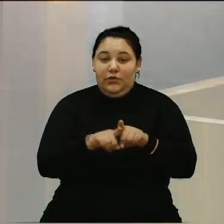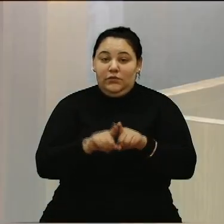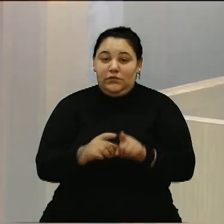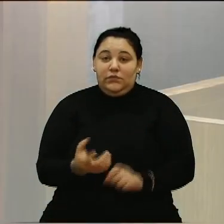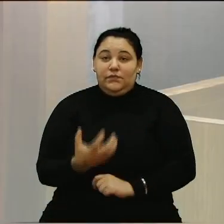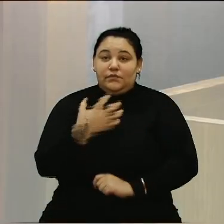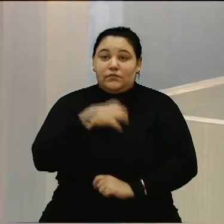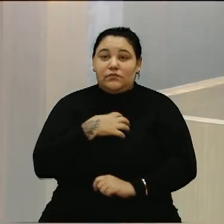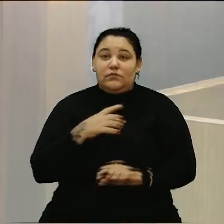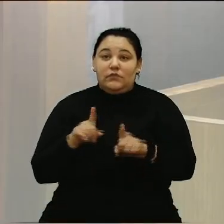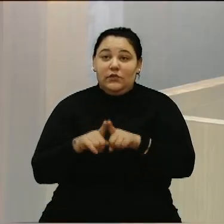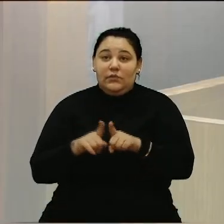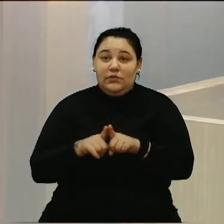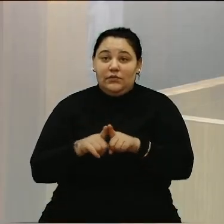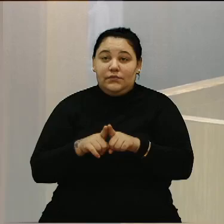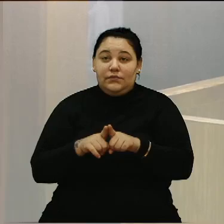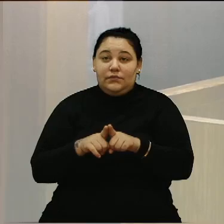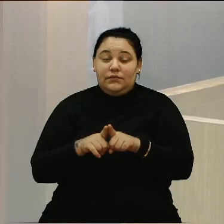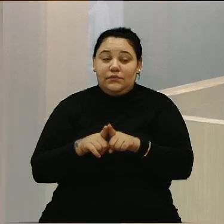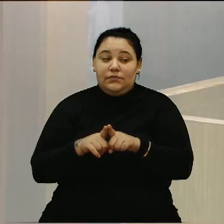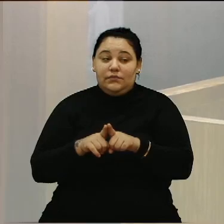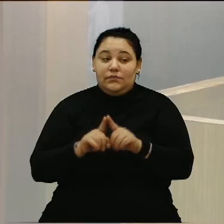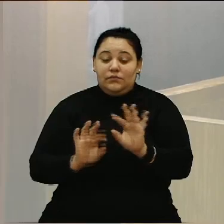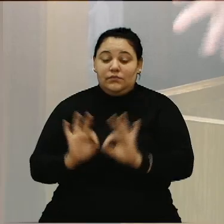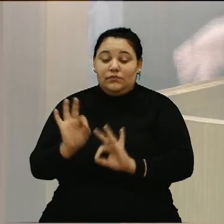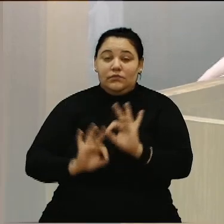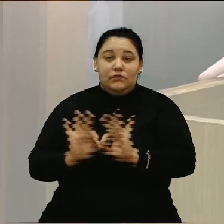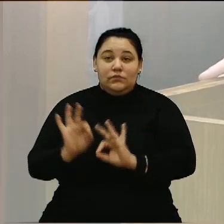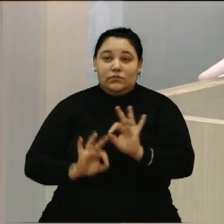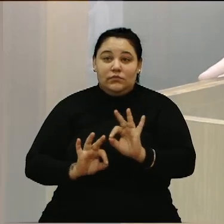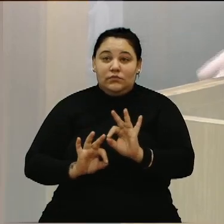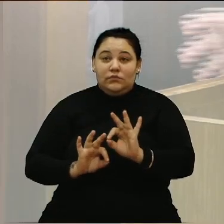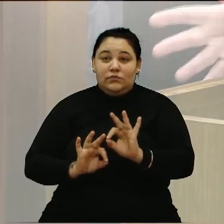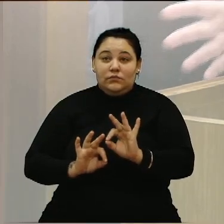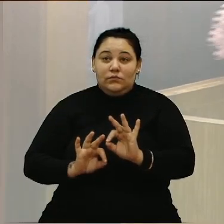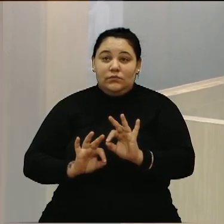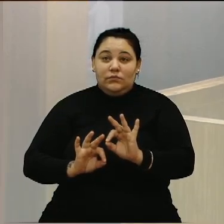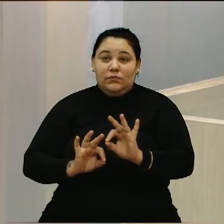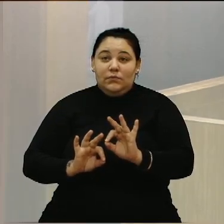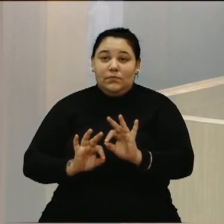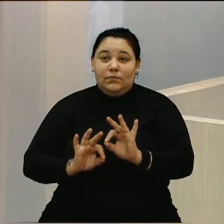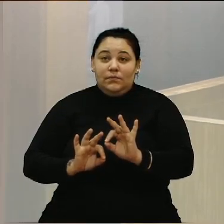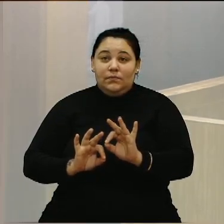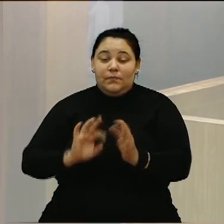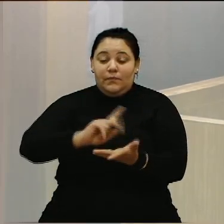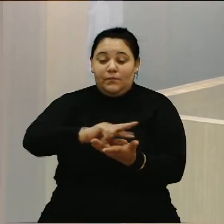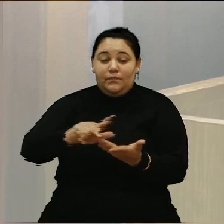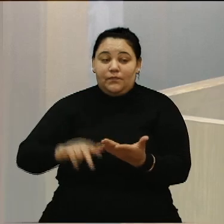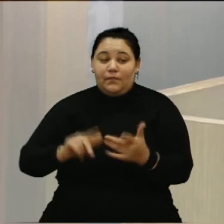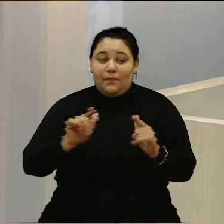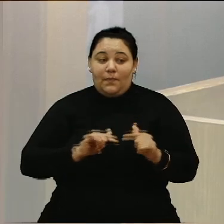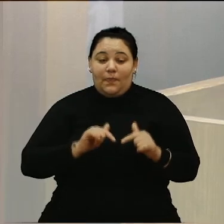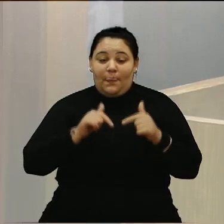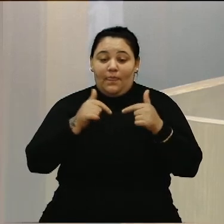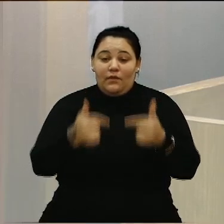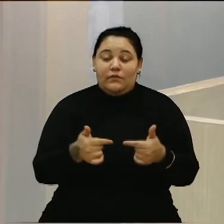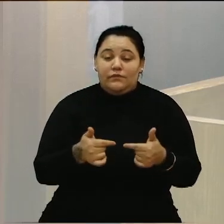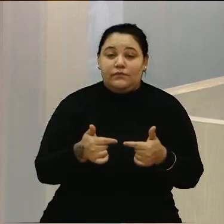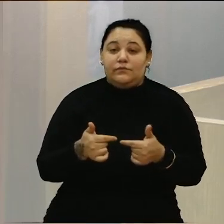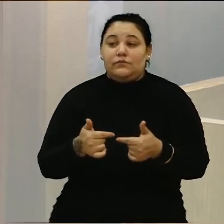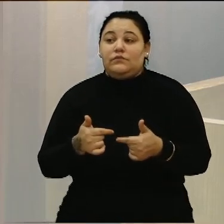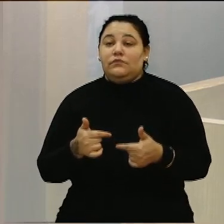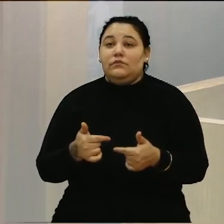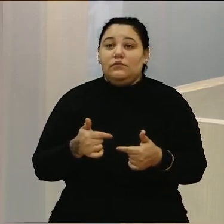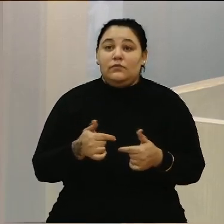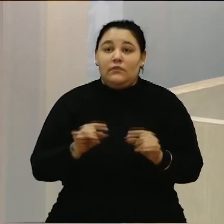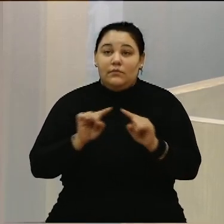governo Adiló atuou frente às mais diversas situações que as fortes chuvas trouxeram, mas aqui